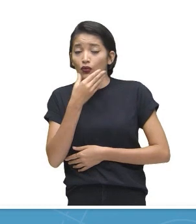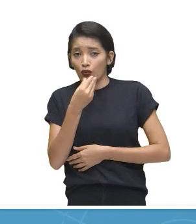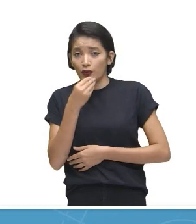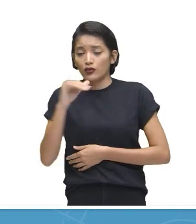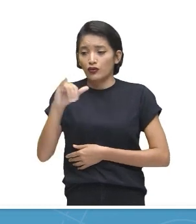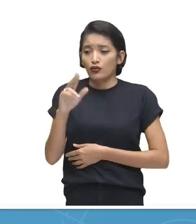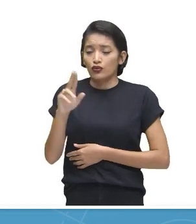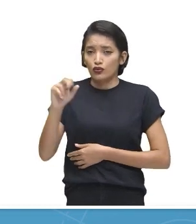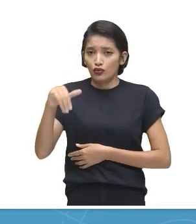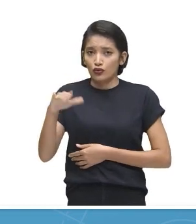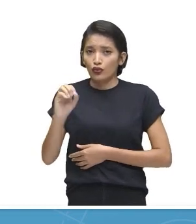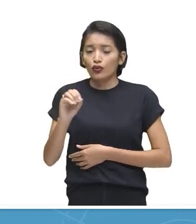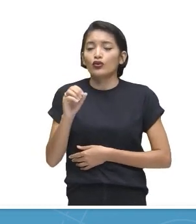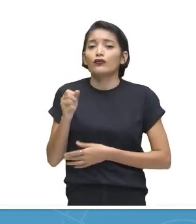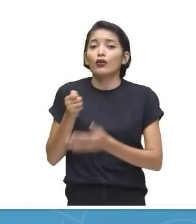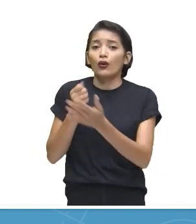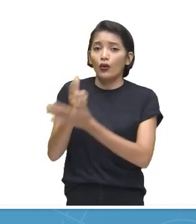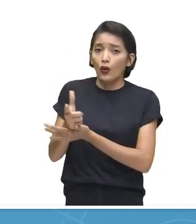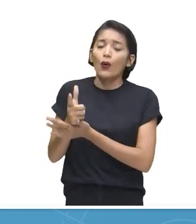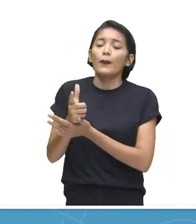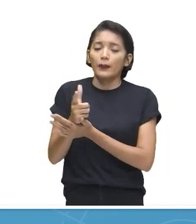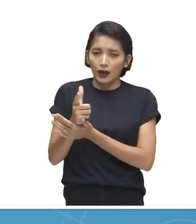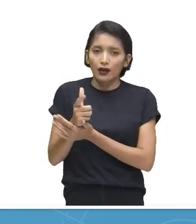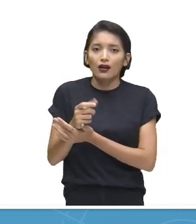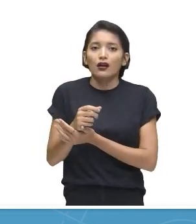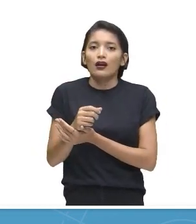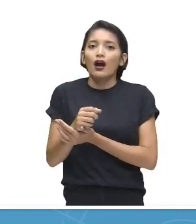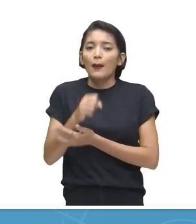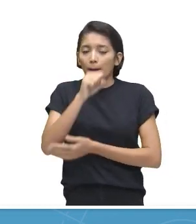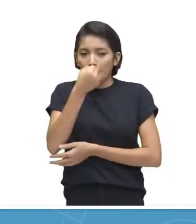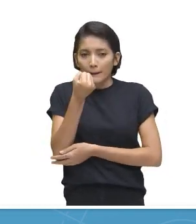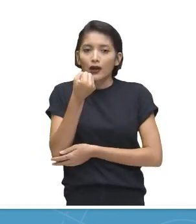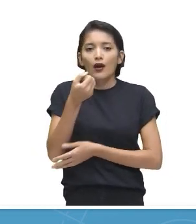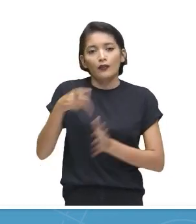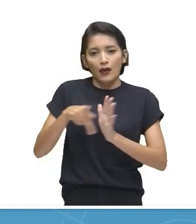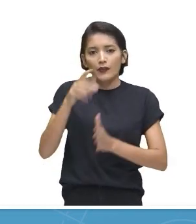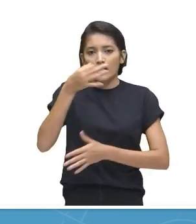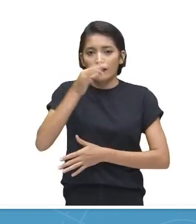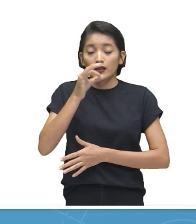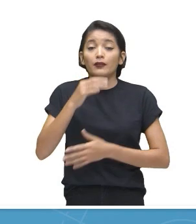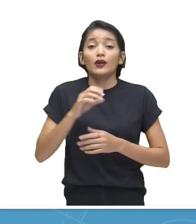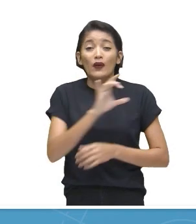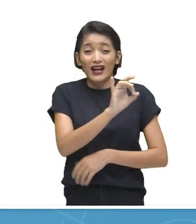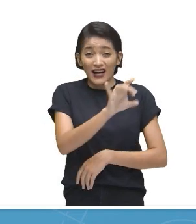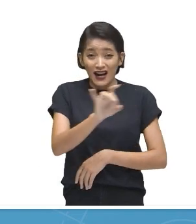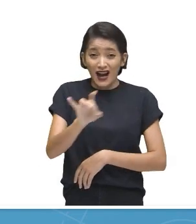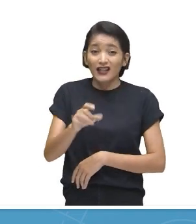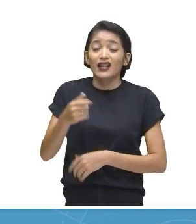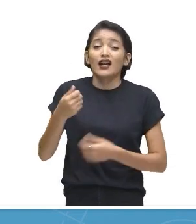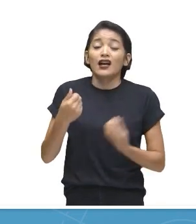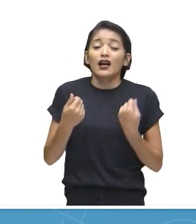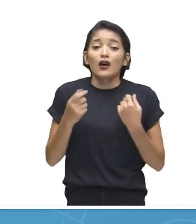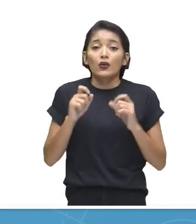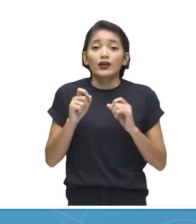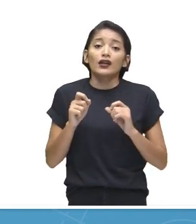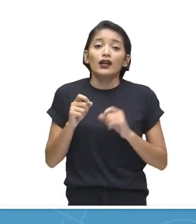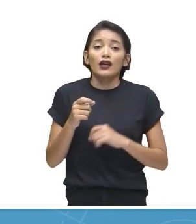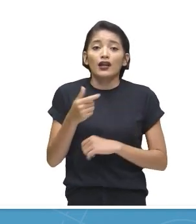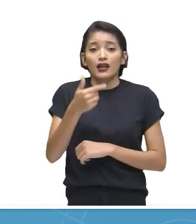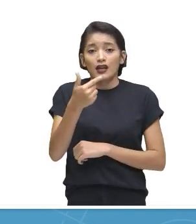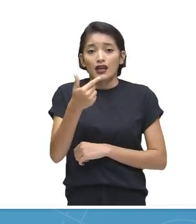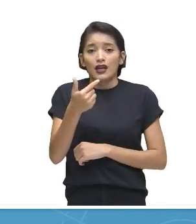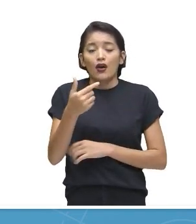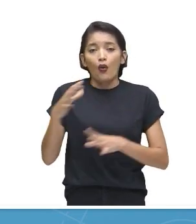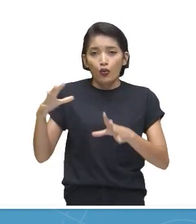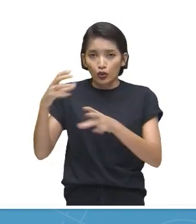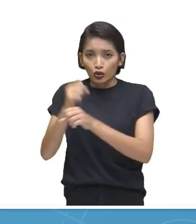manhã. Cada pãozinho pesava 200 gramas. E o Júnior precisava comprar ali, ó, um total que